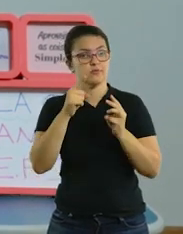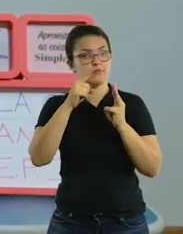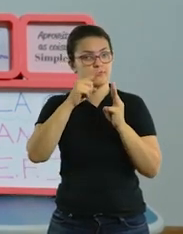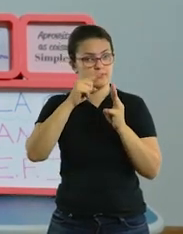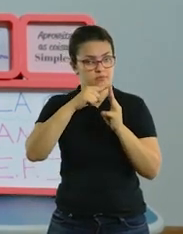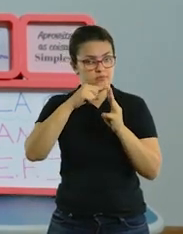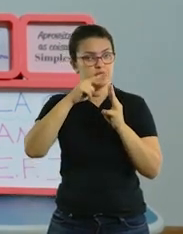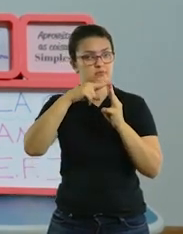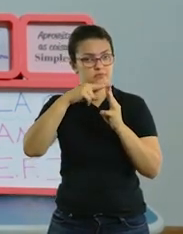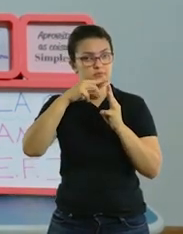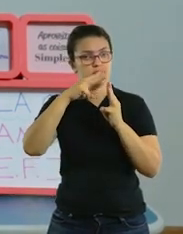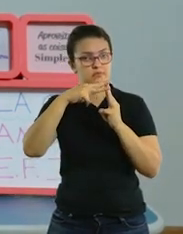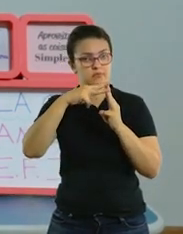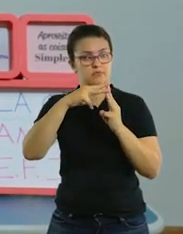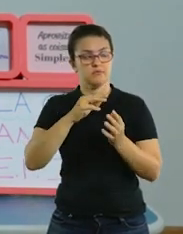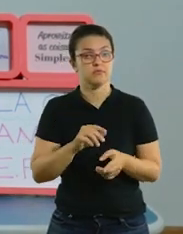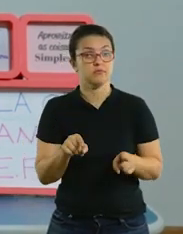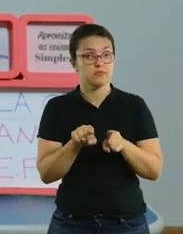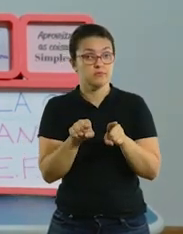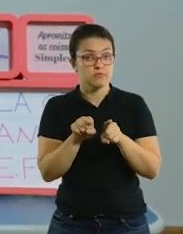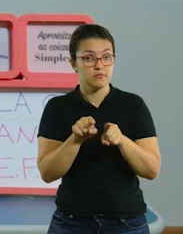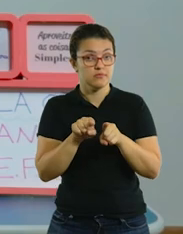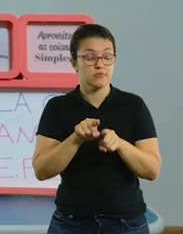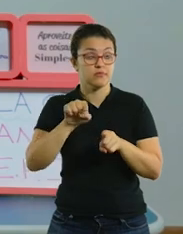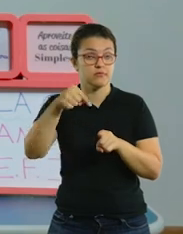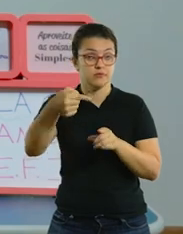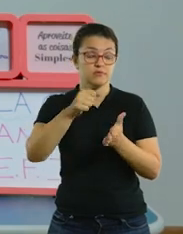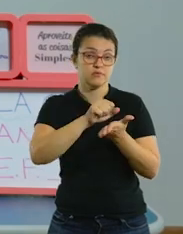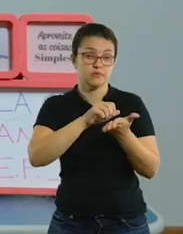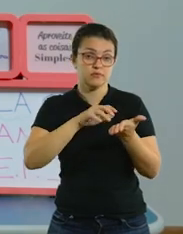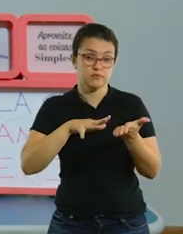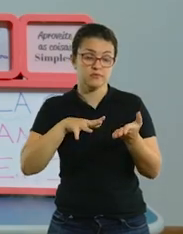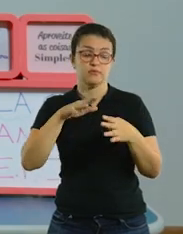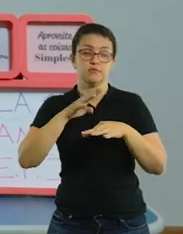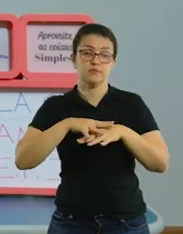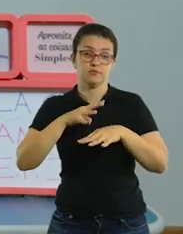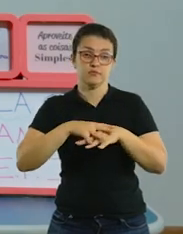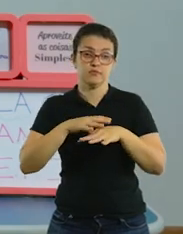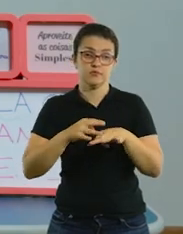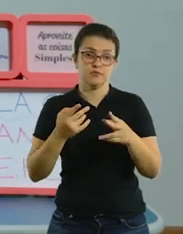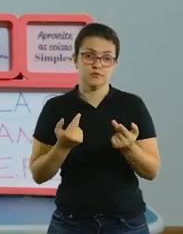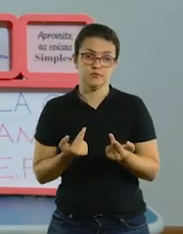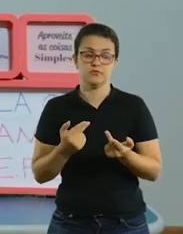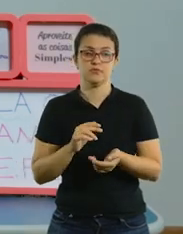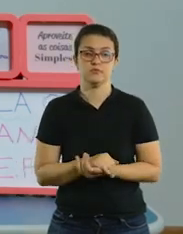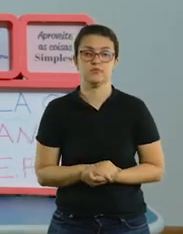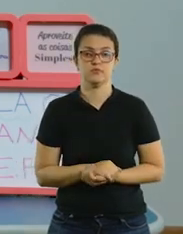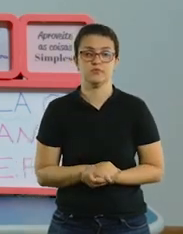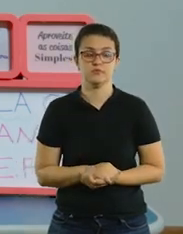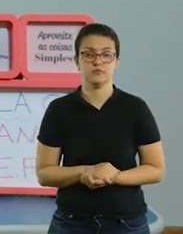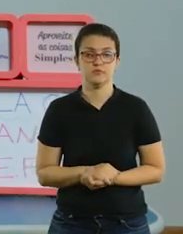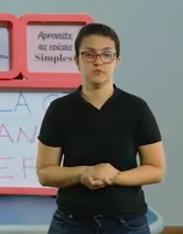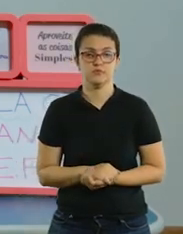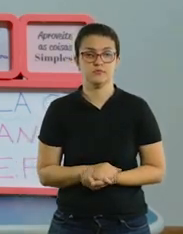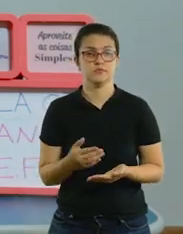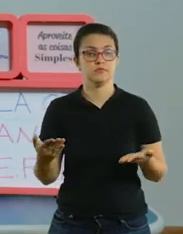temos dezenas, centenas e unidades, assim como as próximas lições das atividades de matemática. Tudo